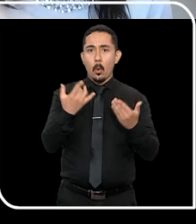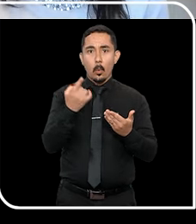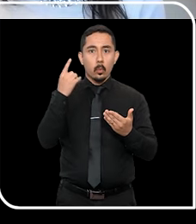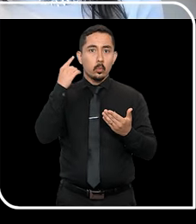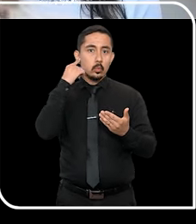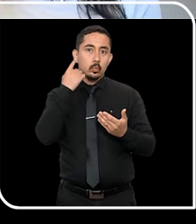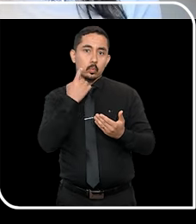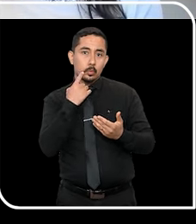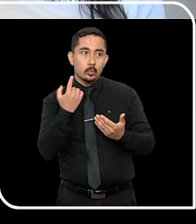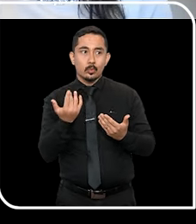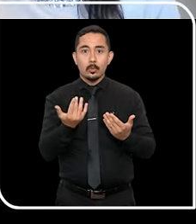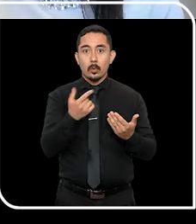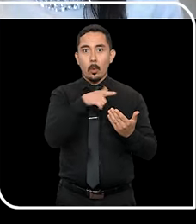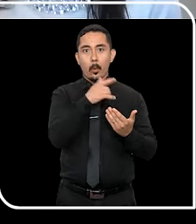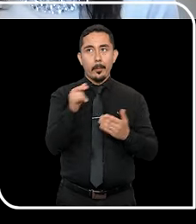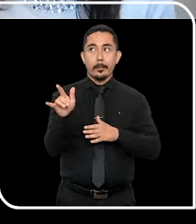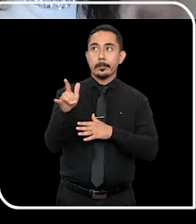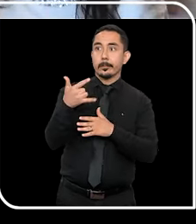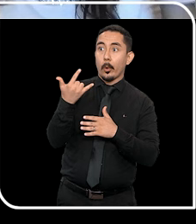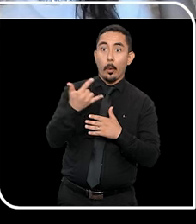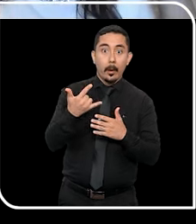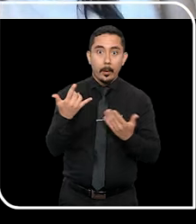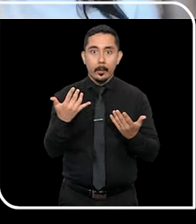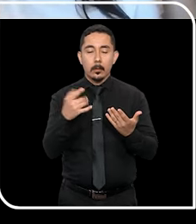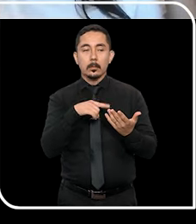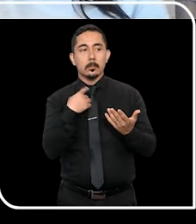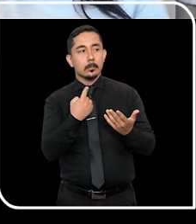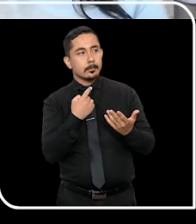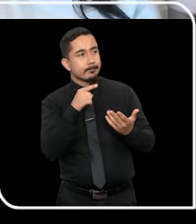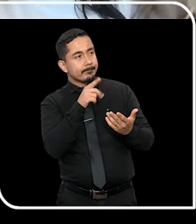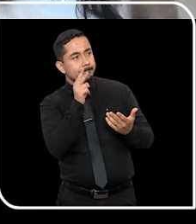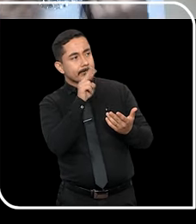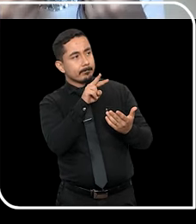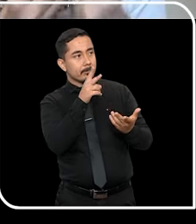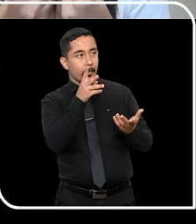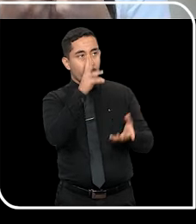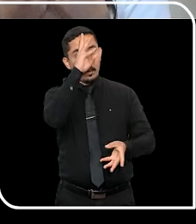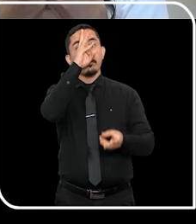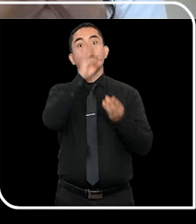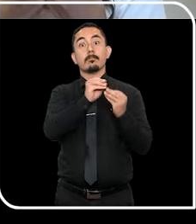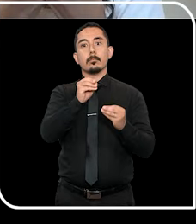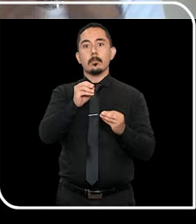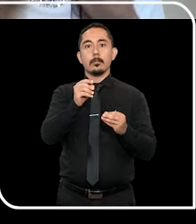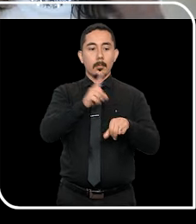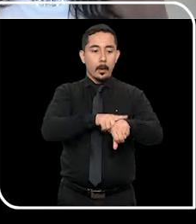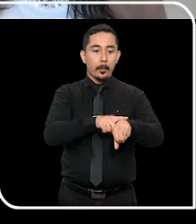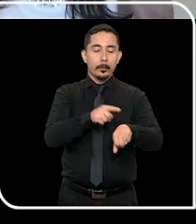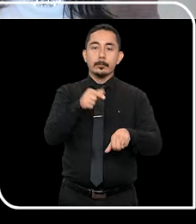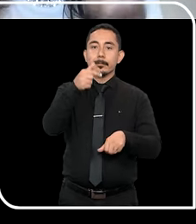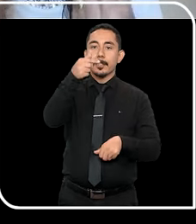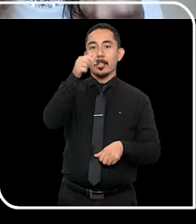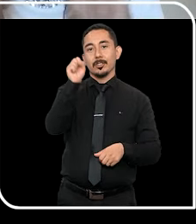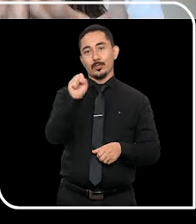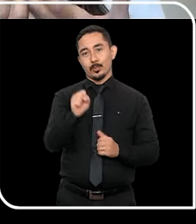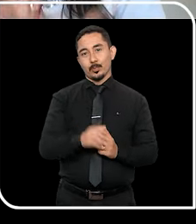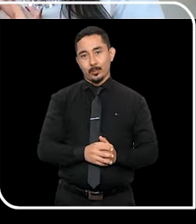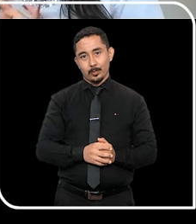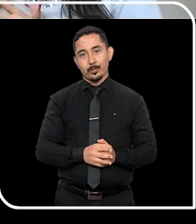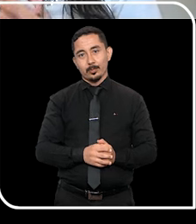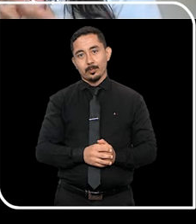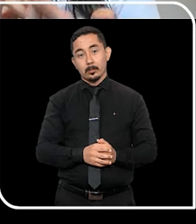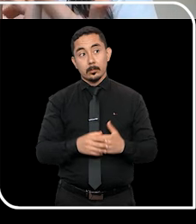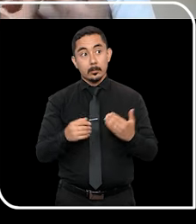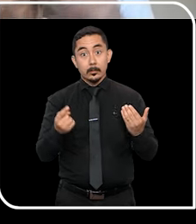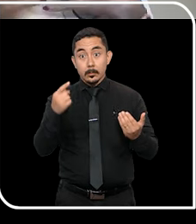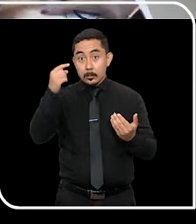auditiva um um roqueiro a gente forma um conceito em 7 segundos então assim a nossa mente constrói a imagem da